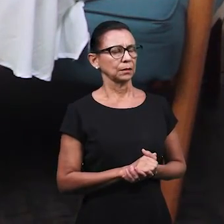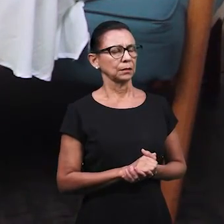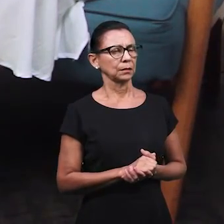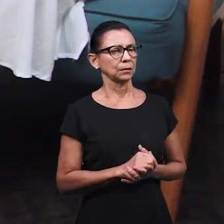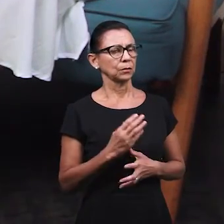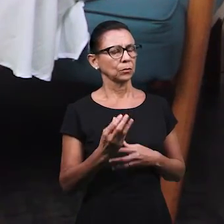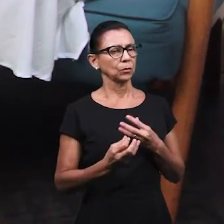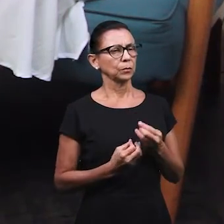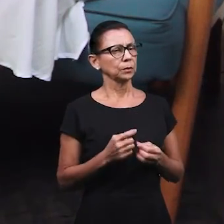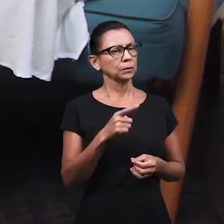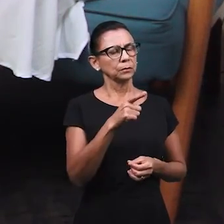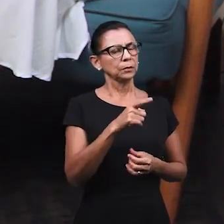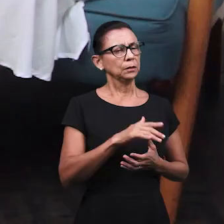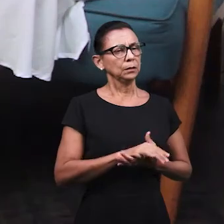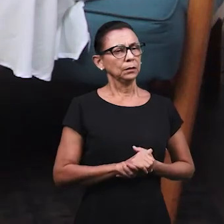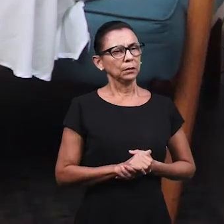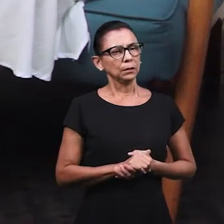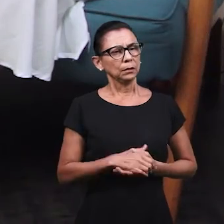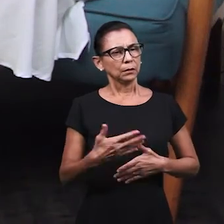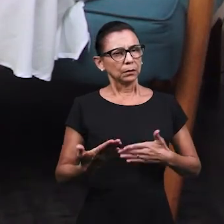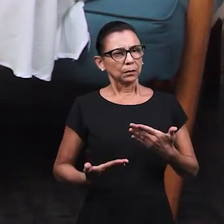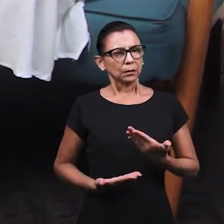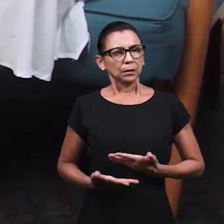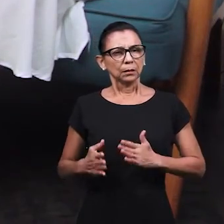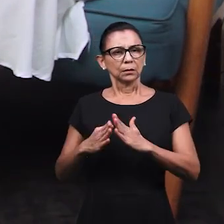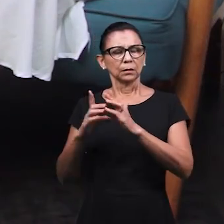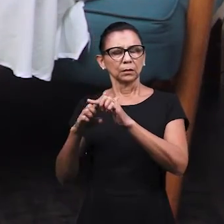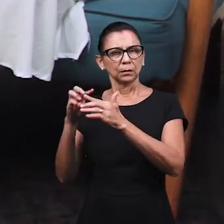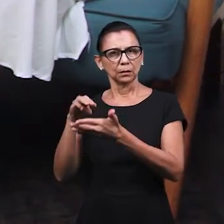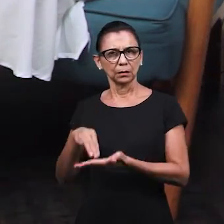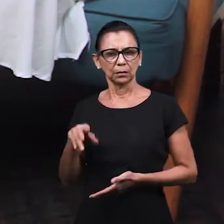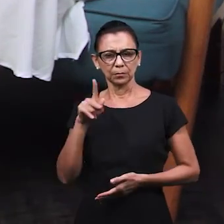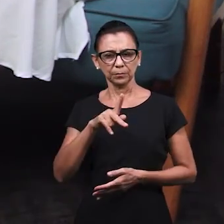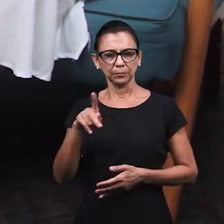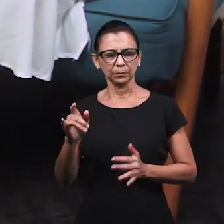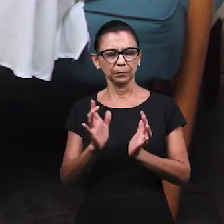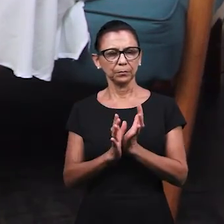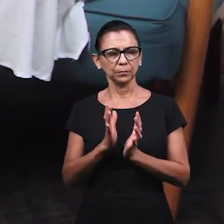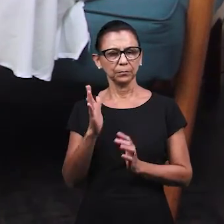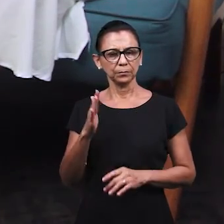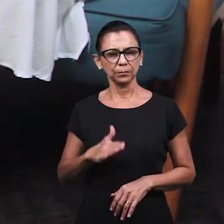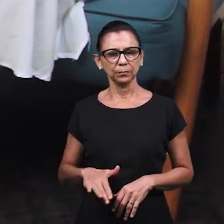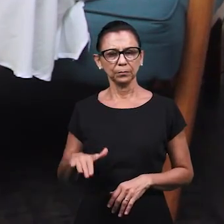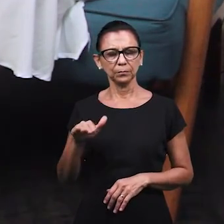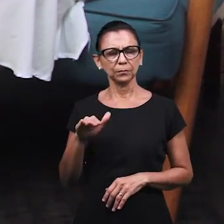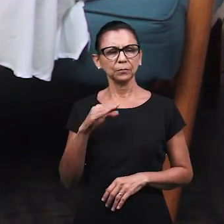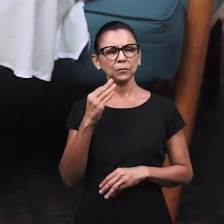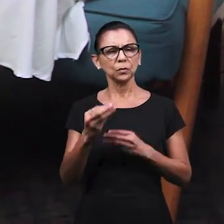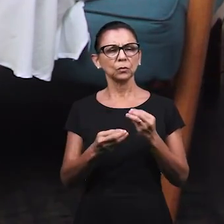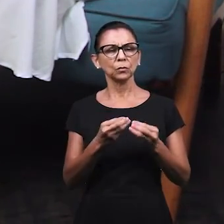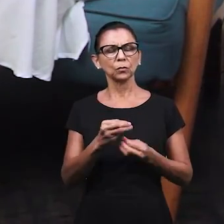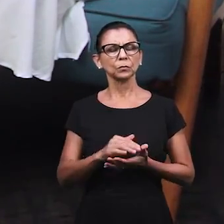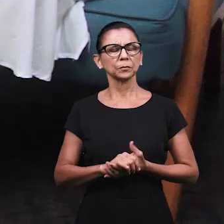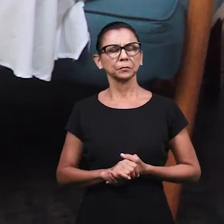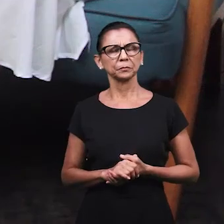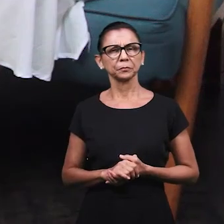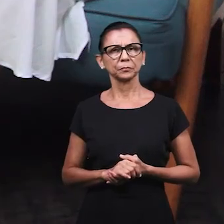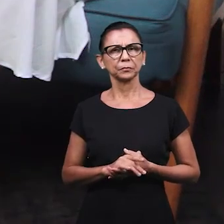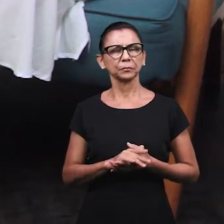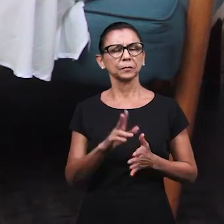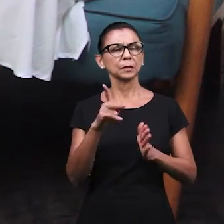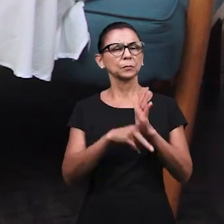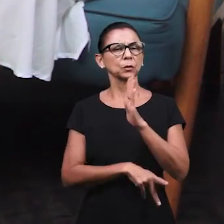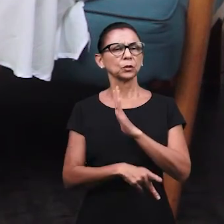identificação com esse projeto, como é que você, Lucélia, membro da Igreja Cristã Maranata, professora de crianças, como é que você se identifica